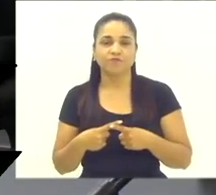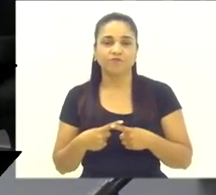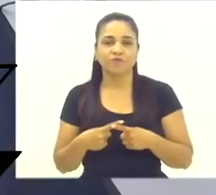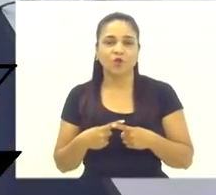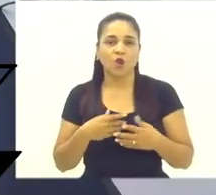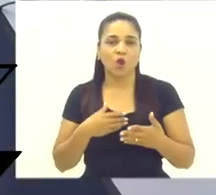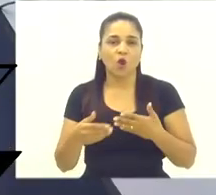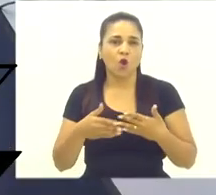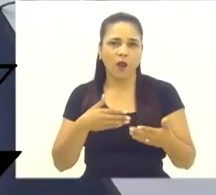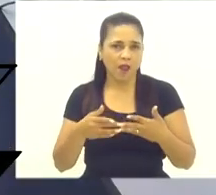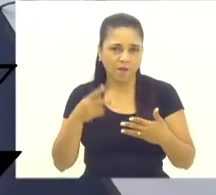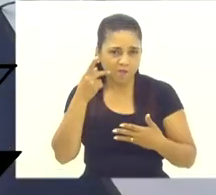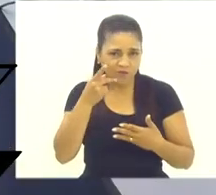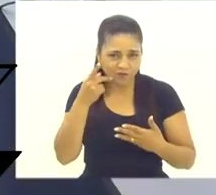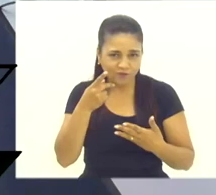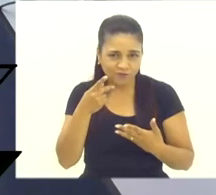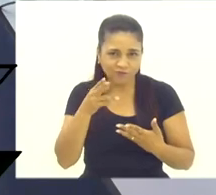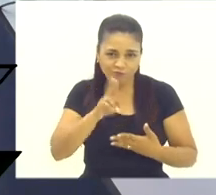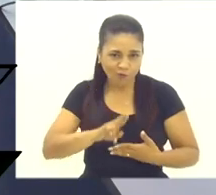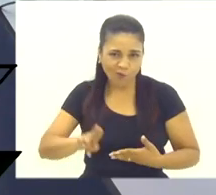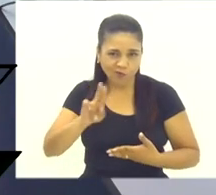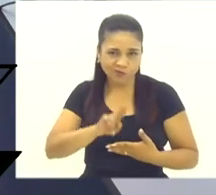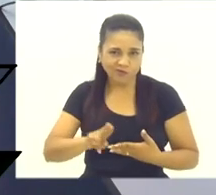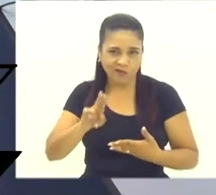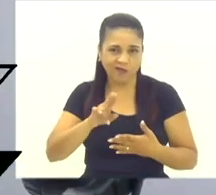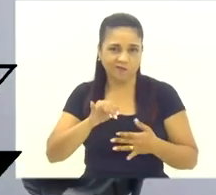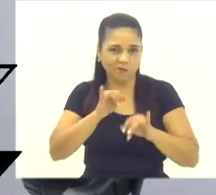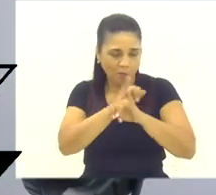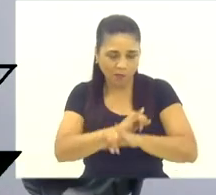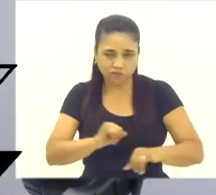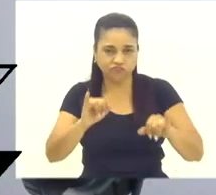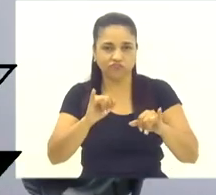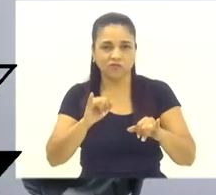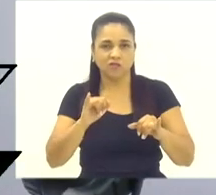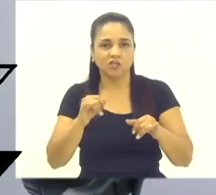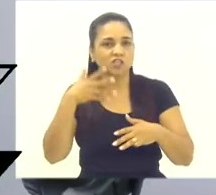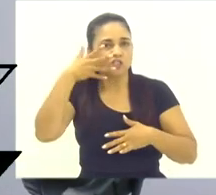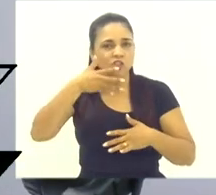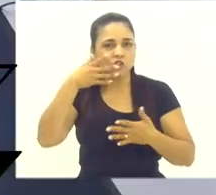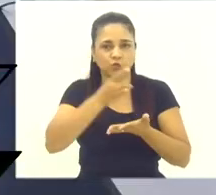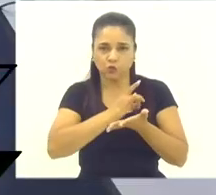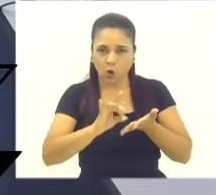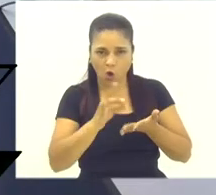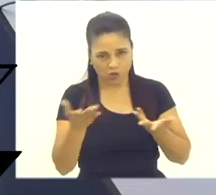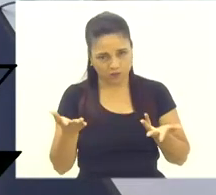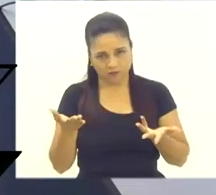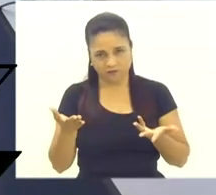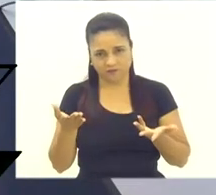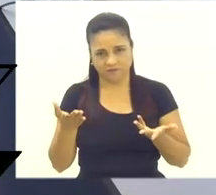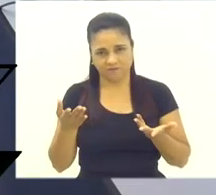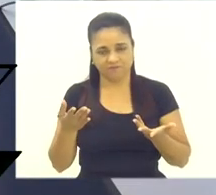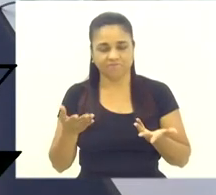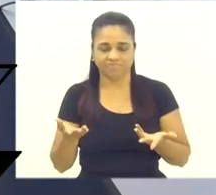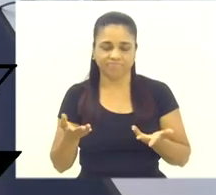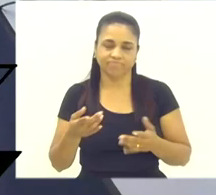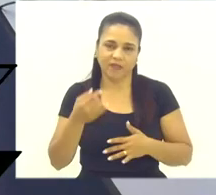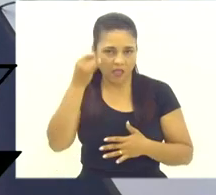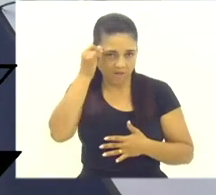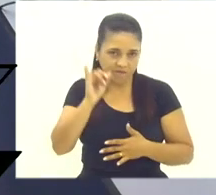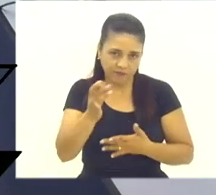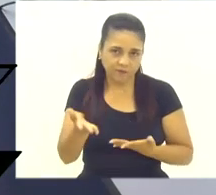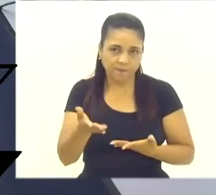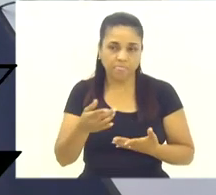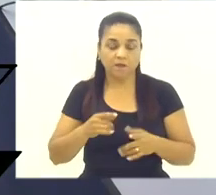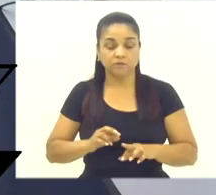casa usem isso também para disseminação de discurso de ódio e tudo mais é mas aqui tem uma coisa talvez diferente